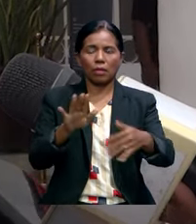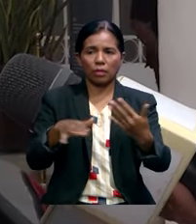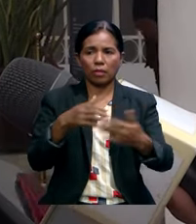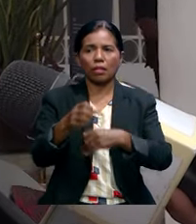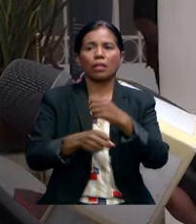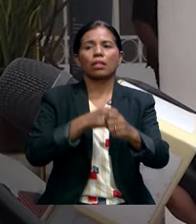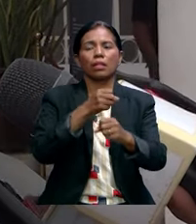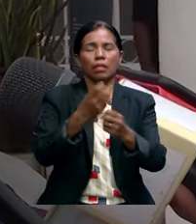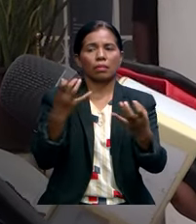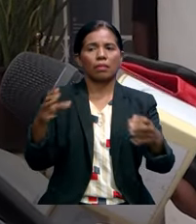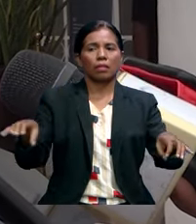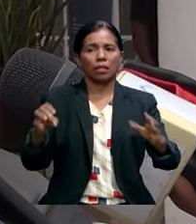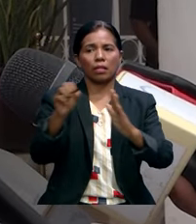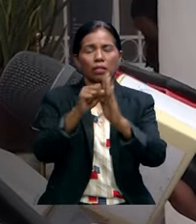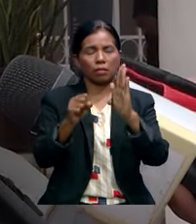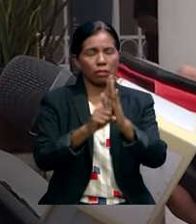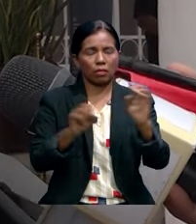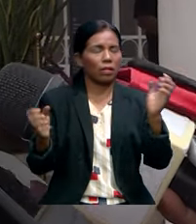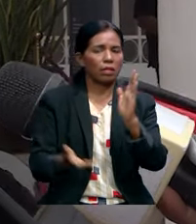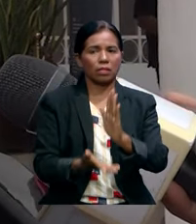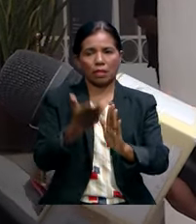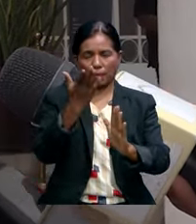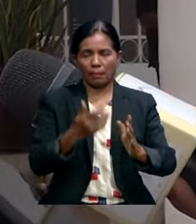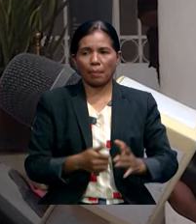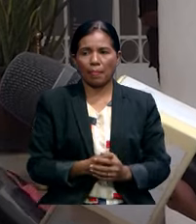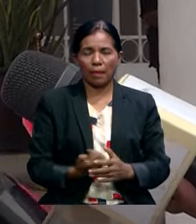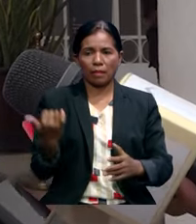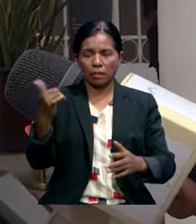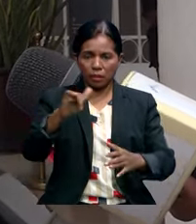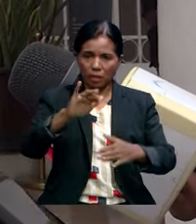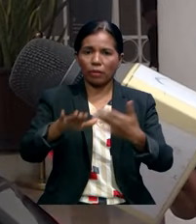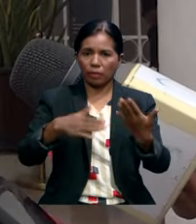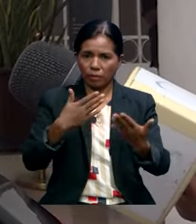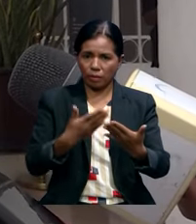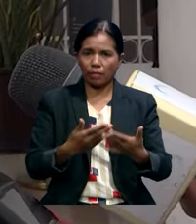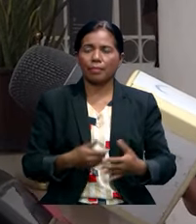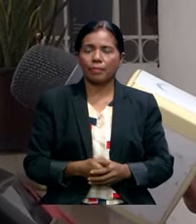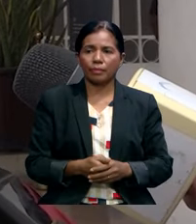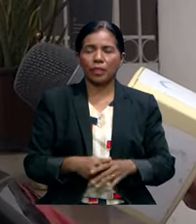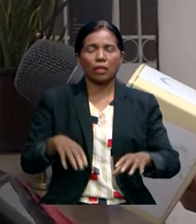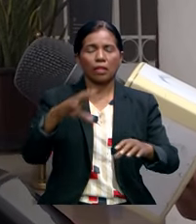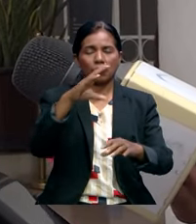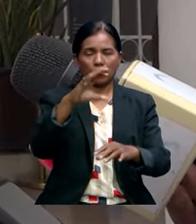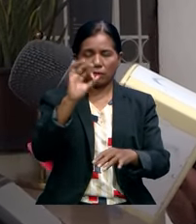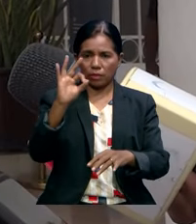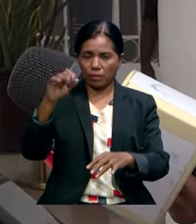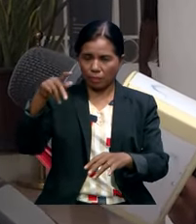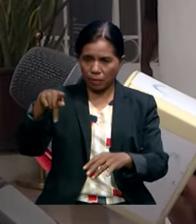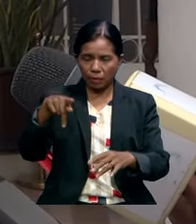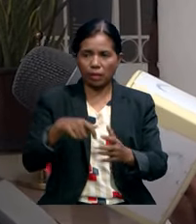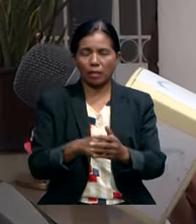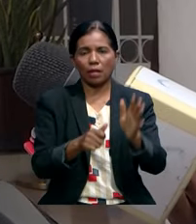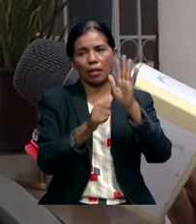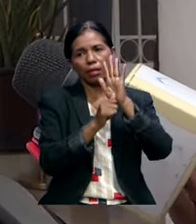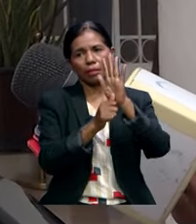embora com a ninesta tudo nunca sai e ser nem outro comissão função pública